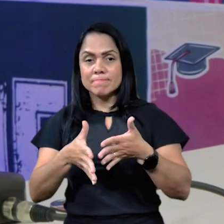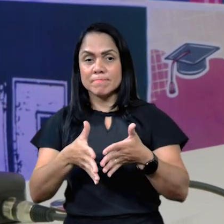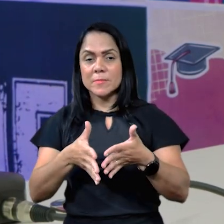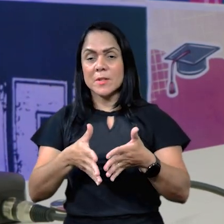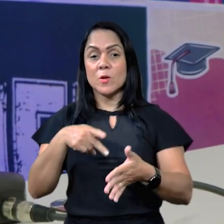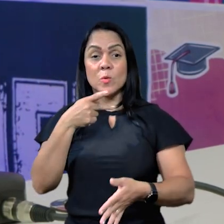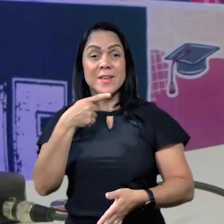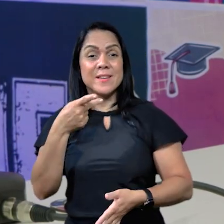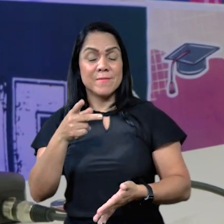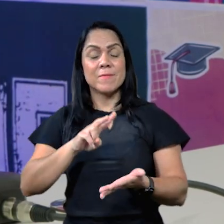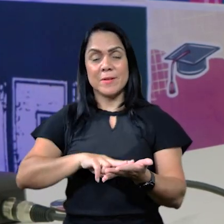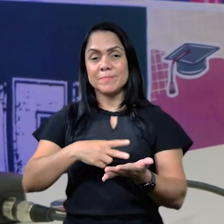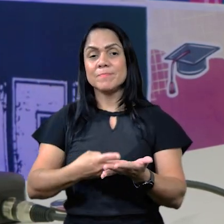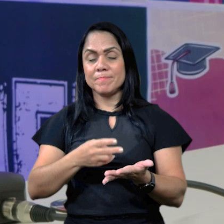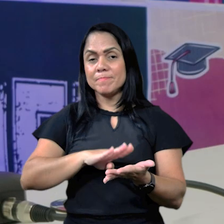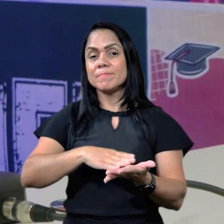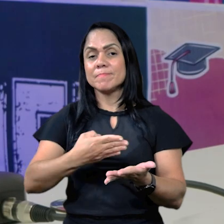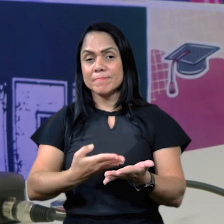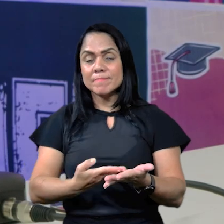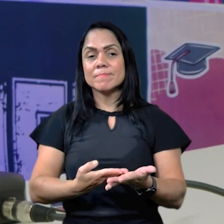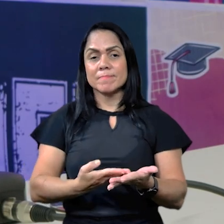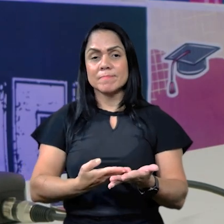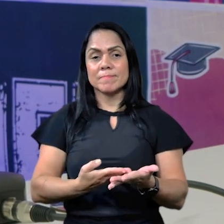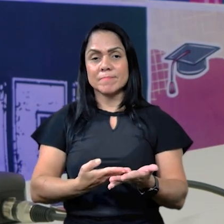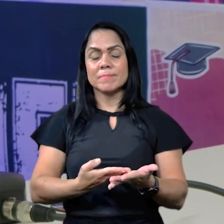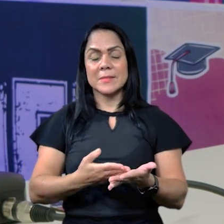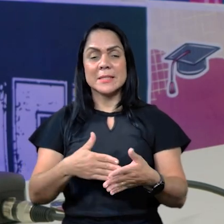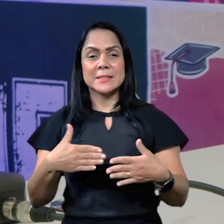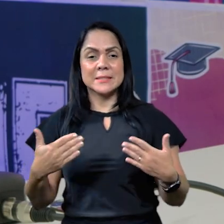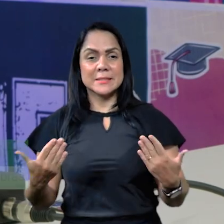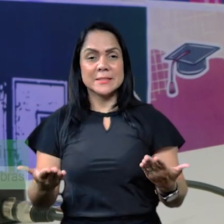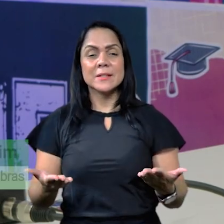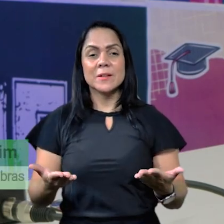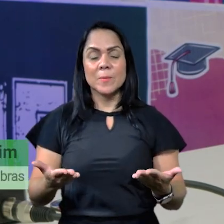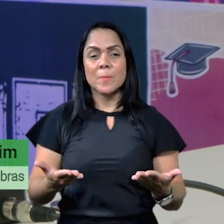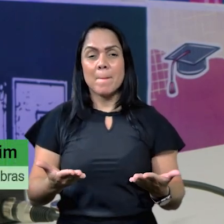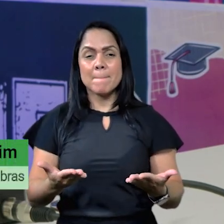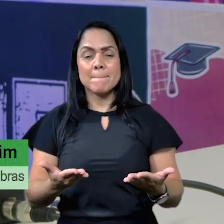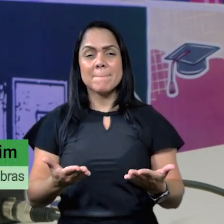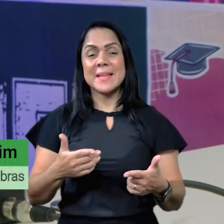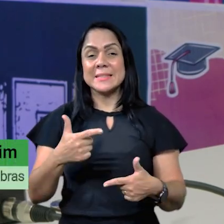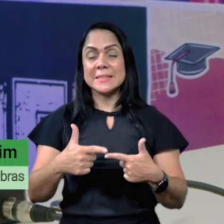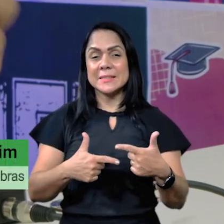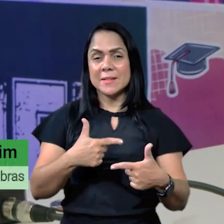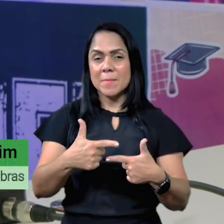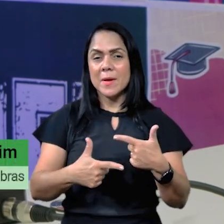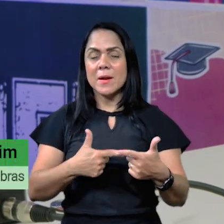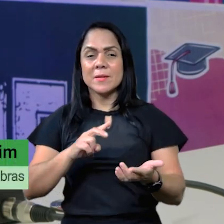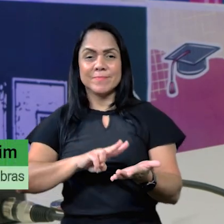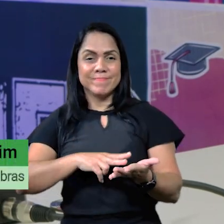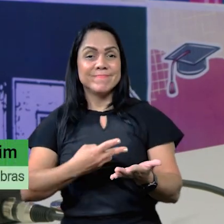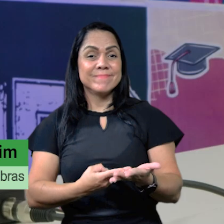fala dele, né? No caso, fazendo a fala. Entendi. É isso que a gente tá nesse lance de tradução